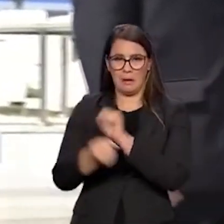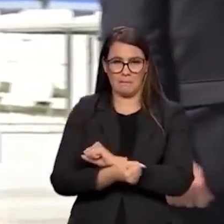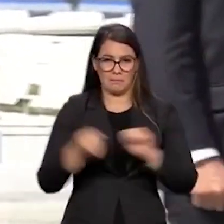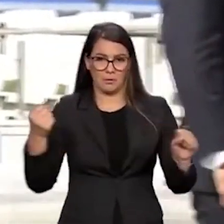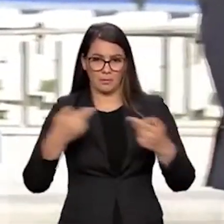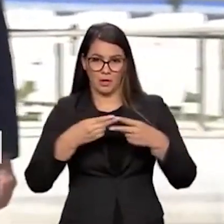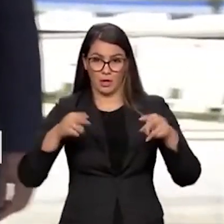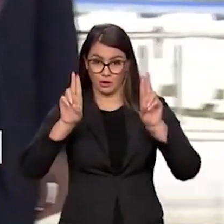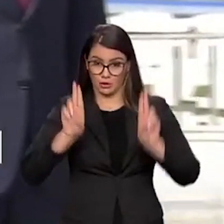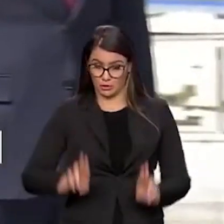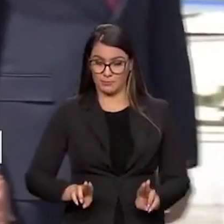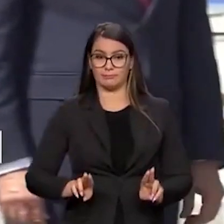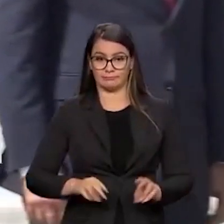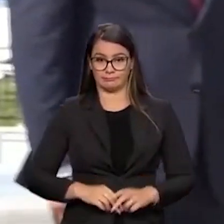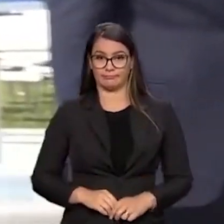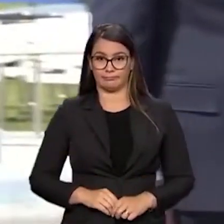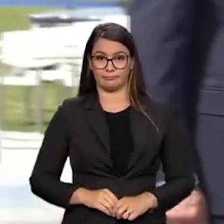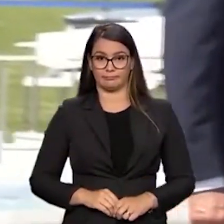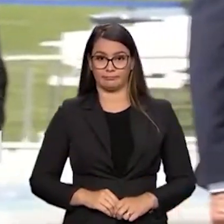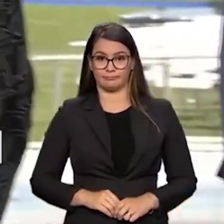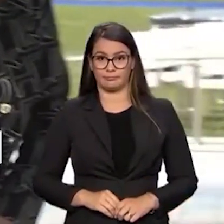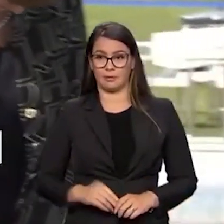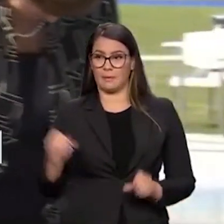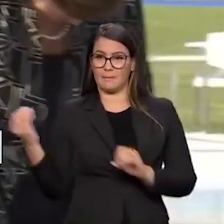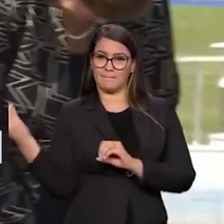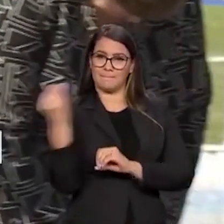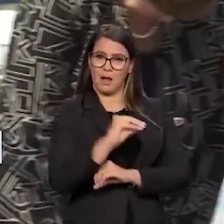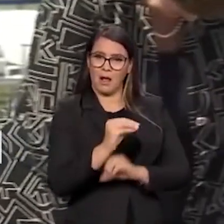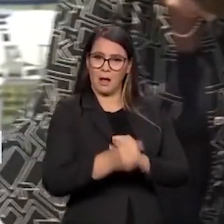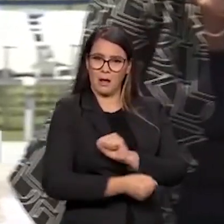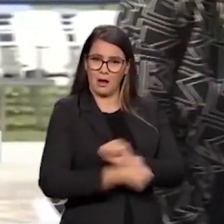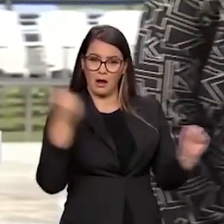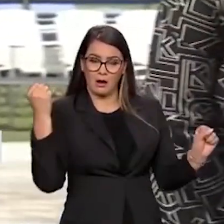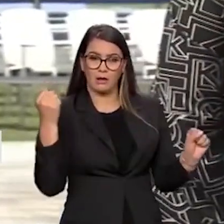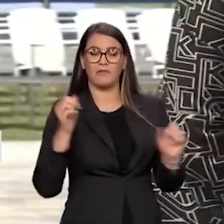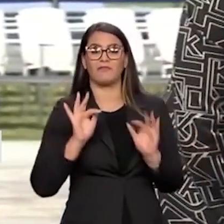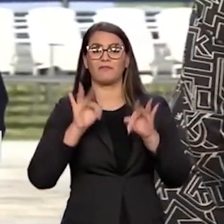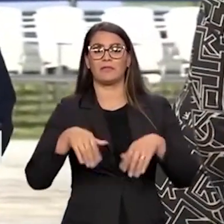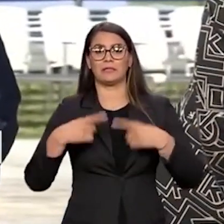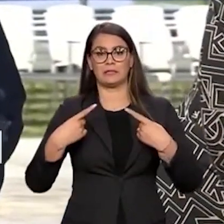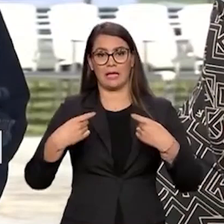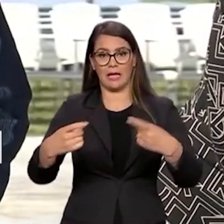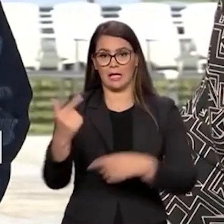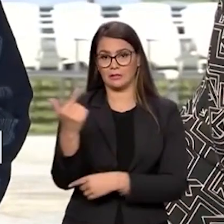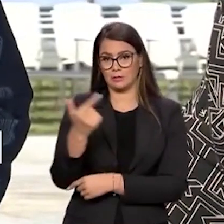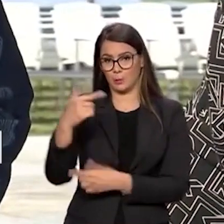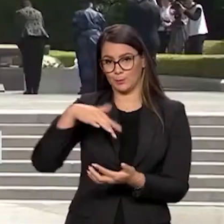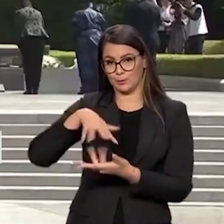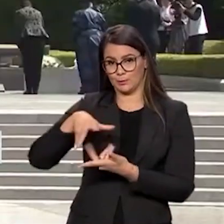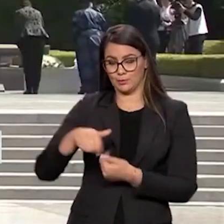Hiroshima, bomba nuclear de Hiroshima, que caiu sobre a cidade no fim da guerra, da Segunda Guerra Mundial,